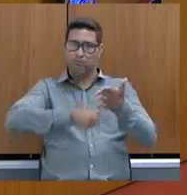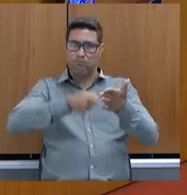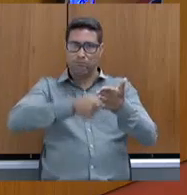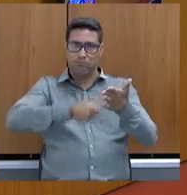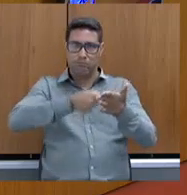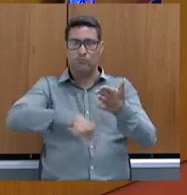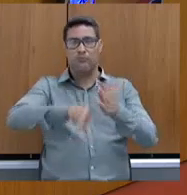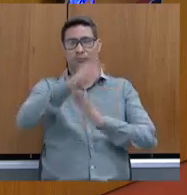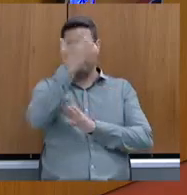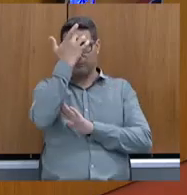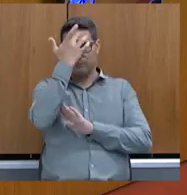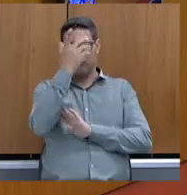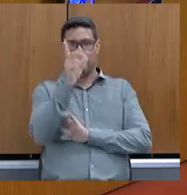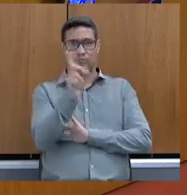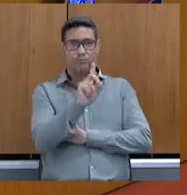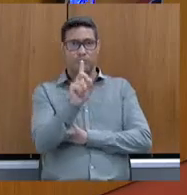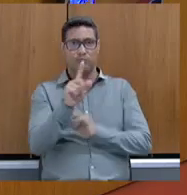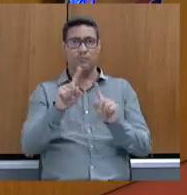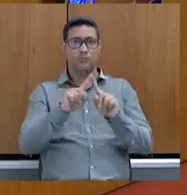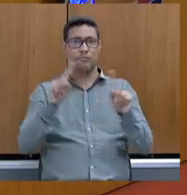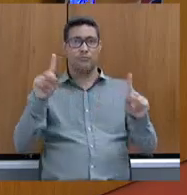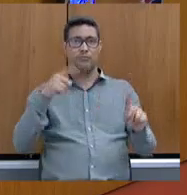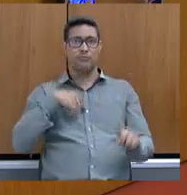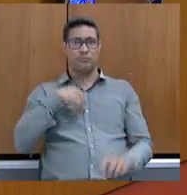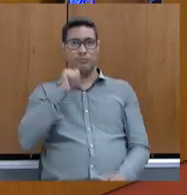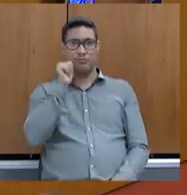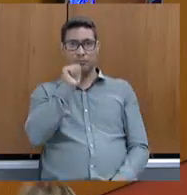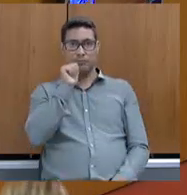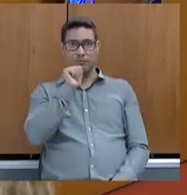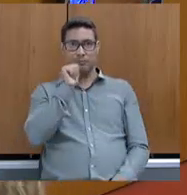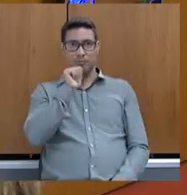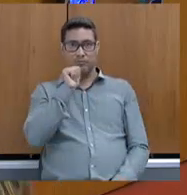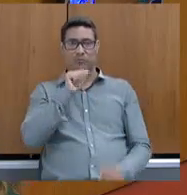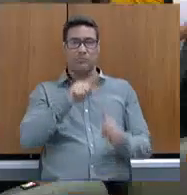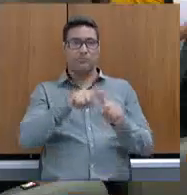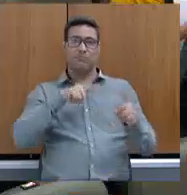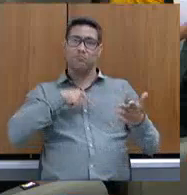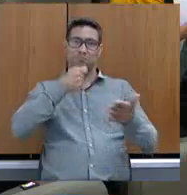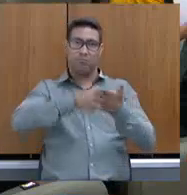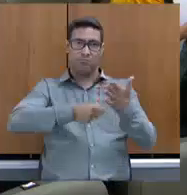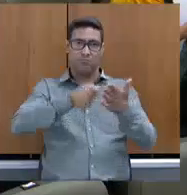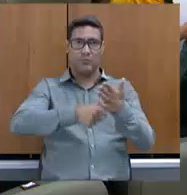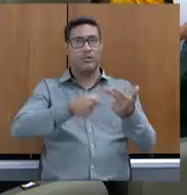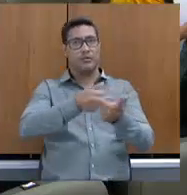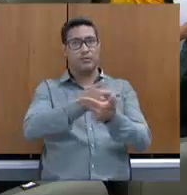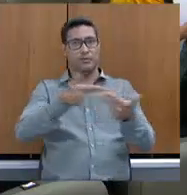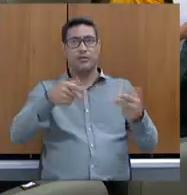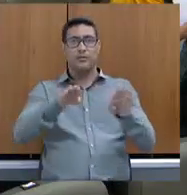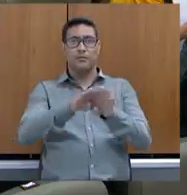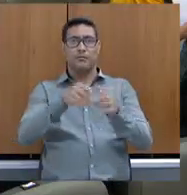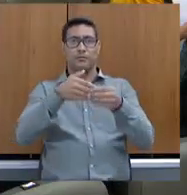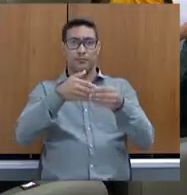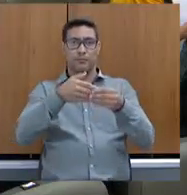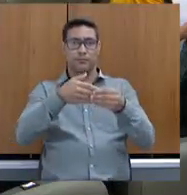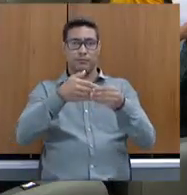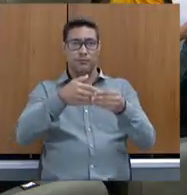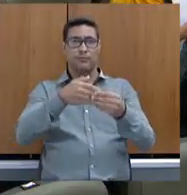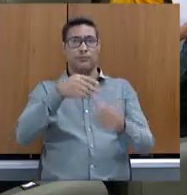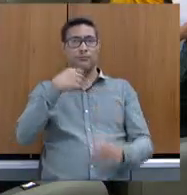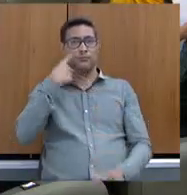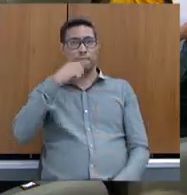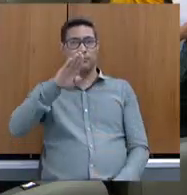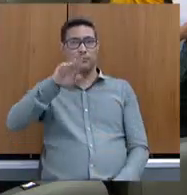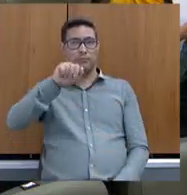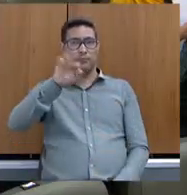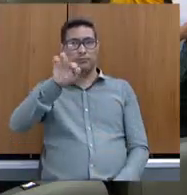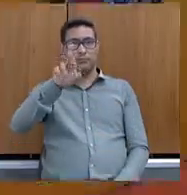não tem sido fácil né bia nós mulheres temos enfrentado muitas Barras cumprimentar deputada Beatriz nossa